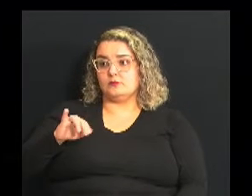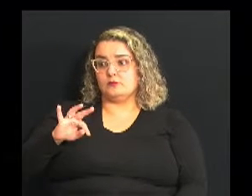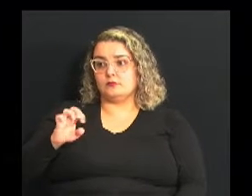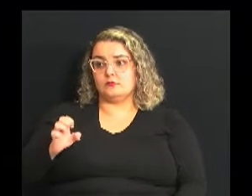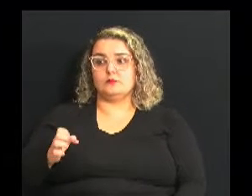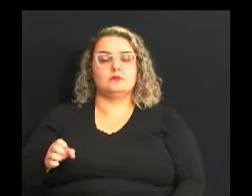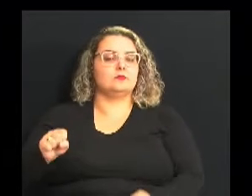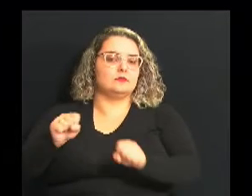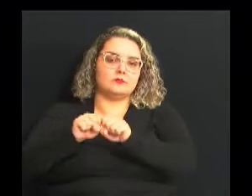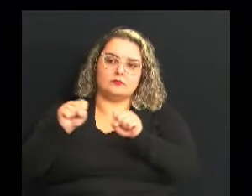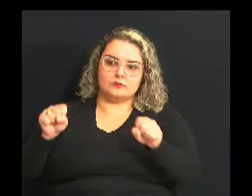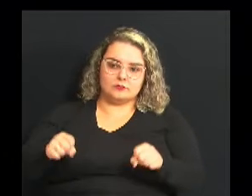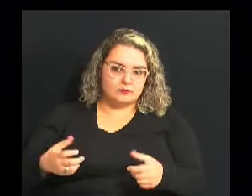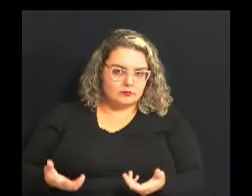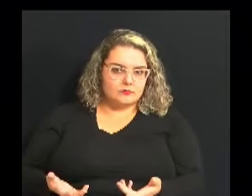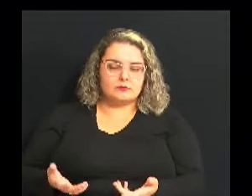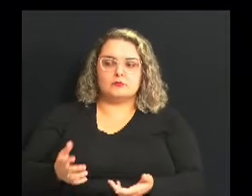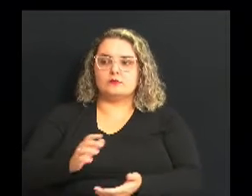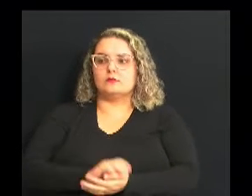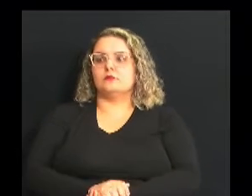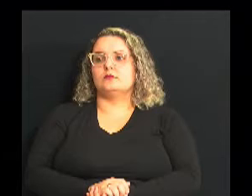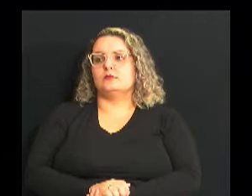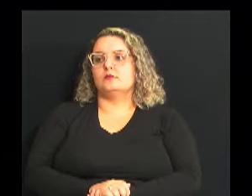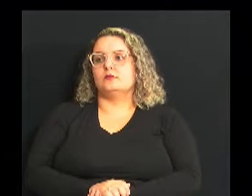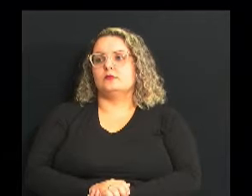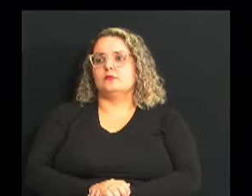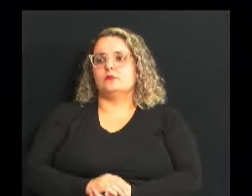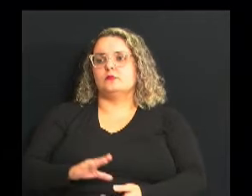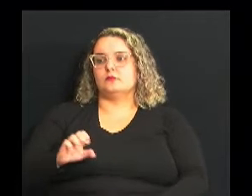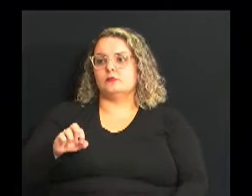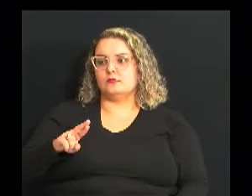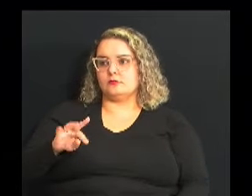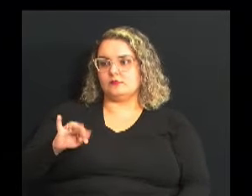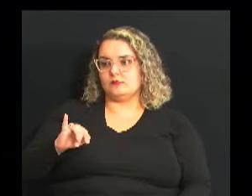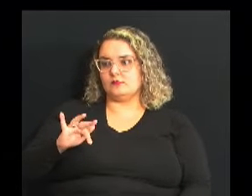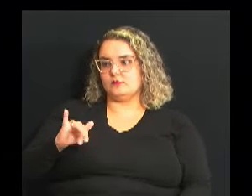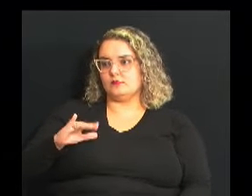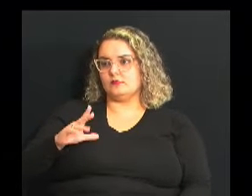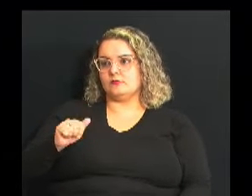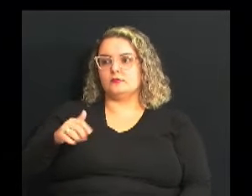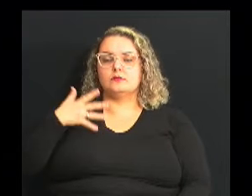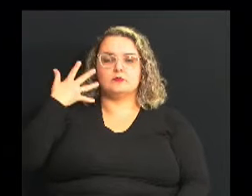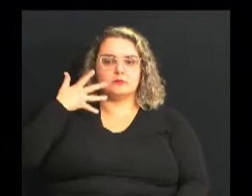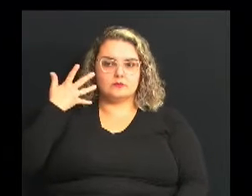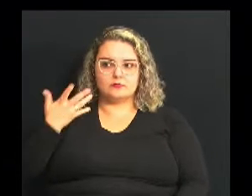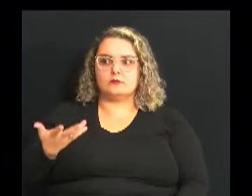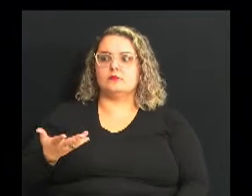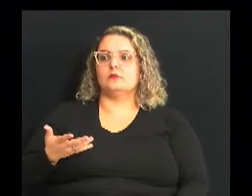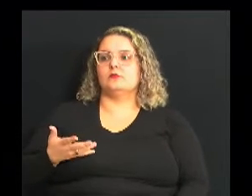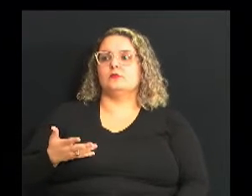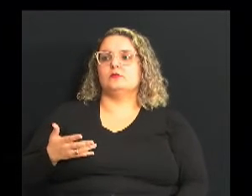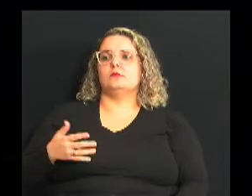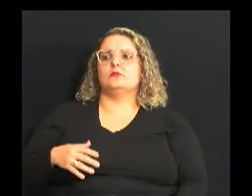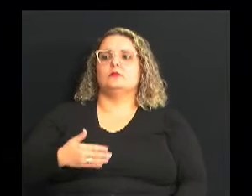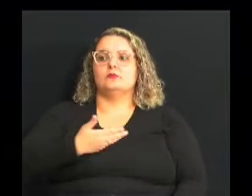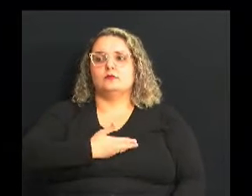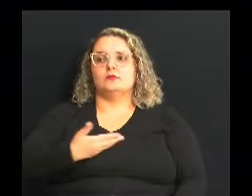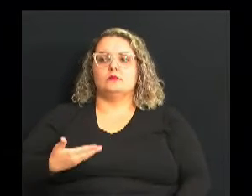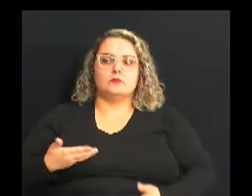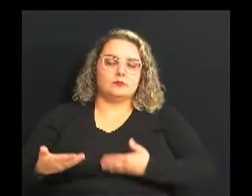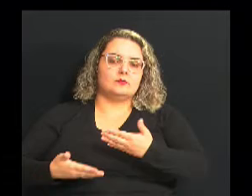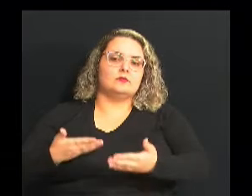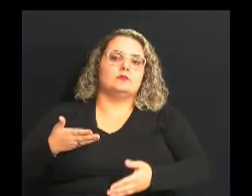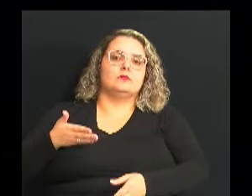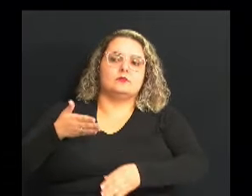sistema, envio de certificados, né, de cursos, palestras, né, que o servidor participa. Então essas